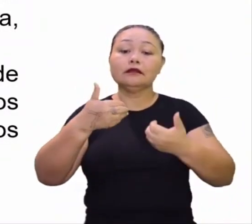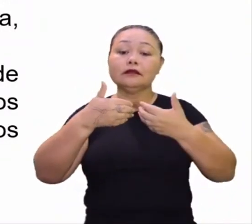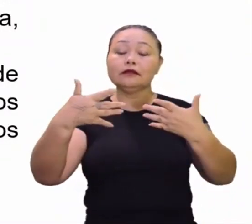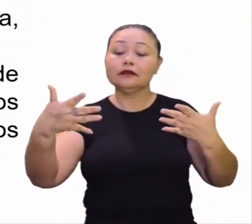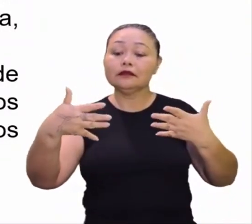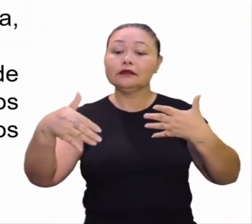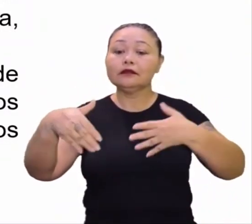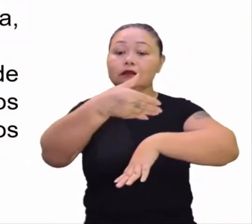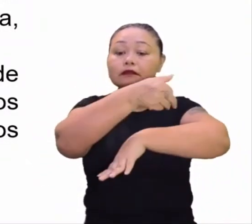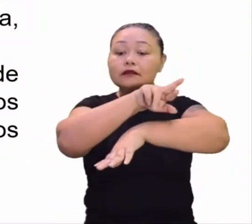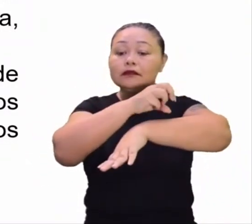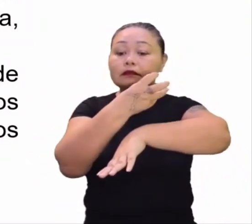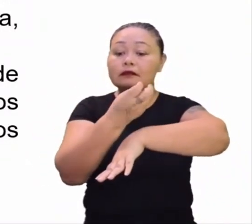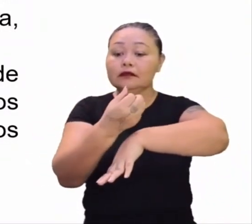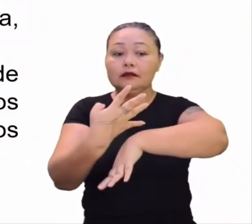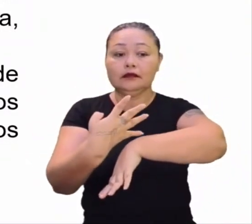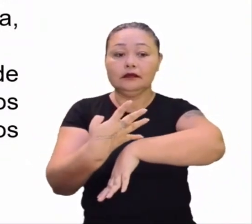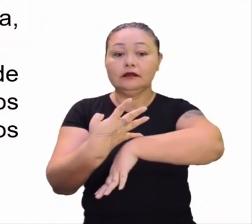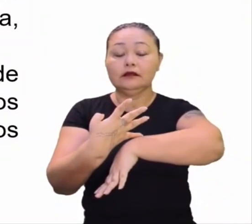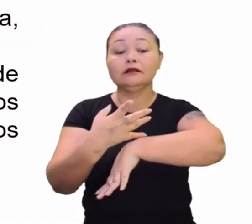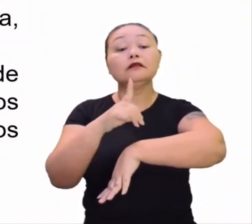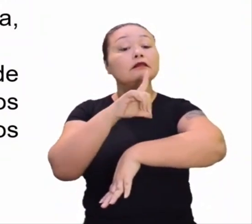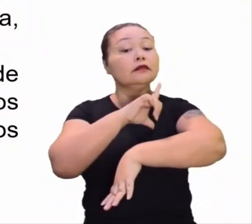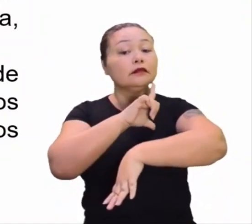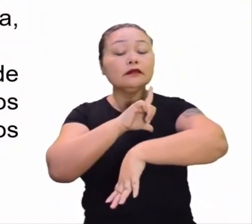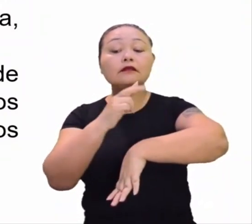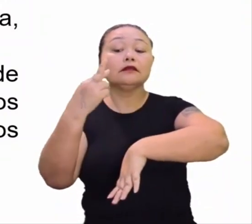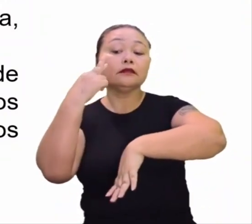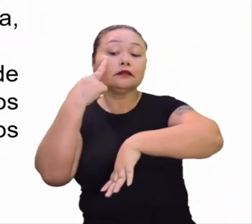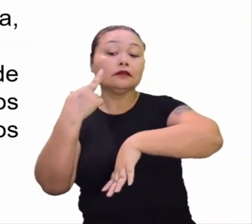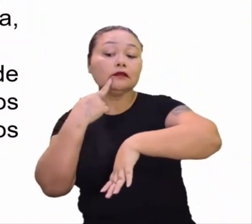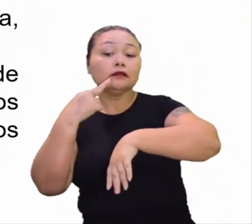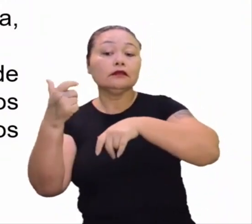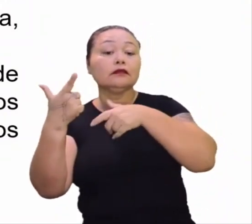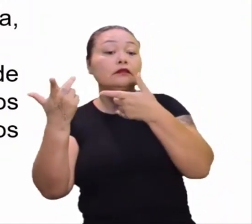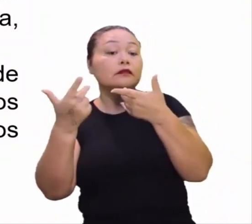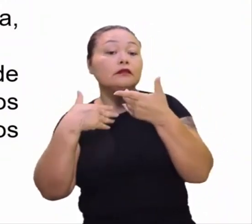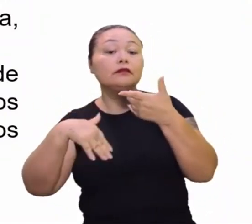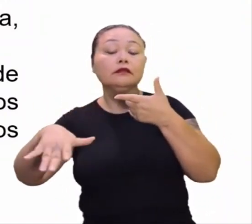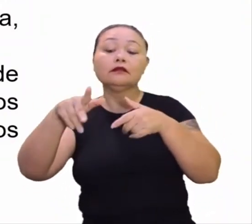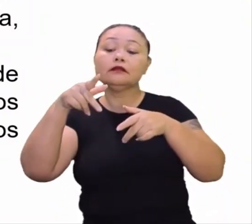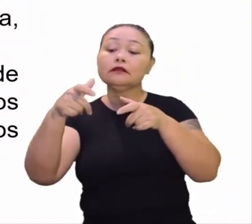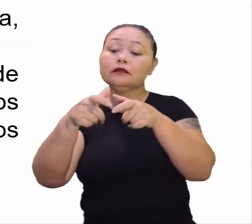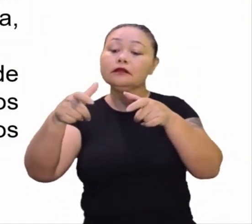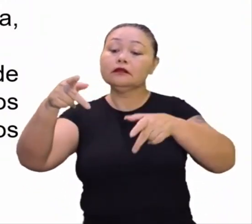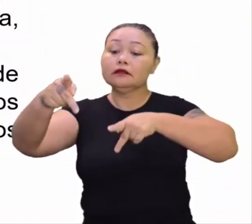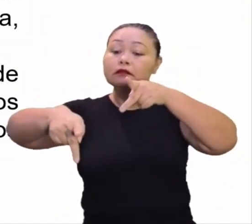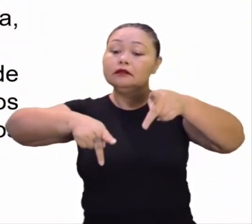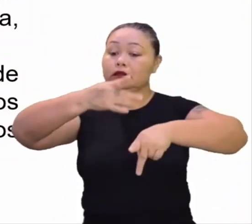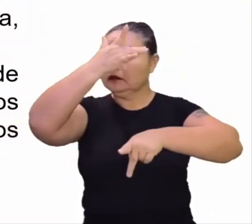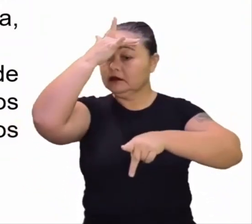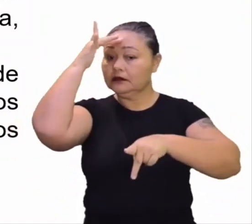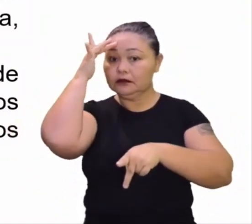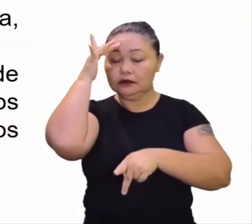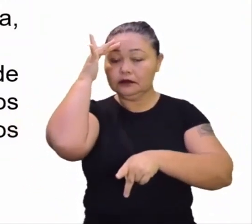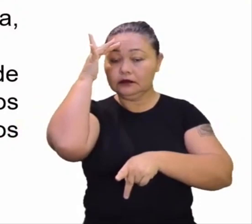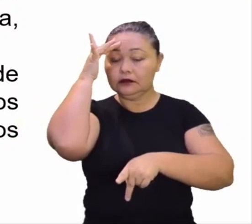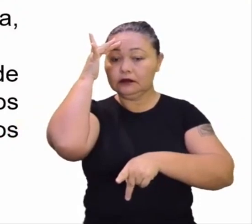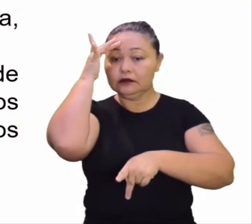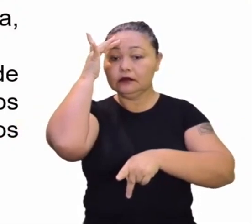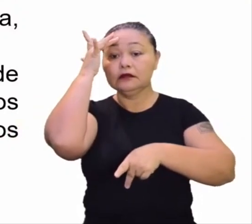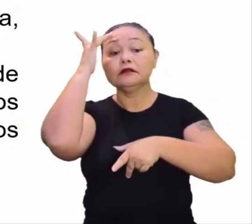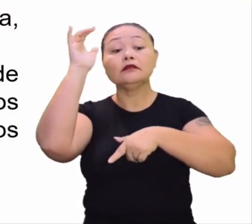do eixo viário da BR-364 trouxe para Rondônia um aumento em seu crescimento